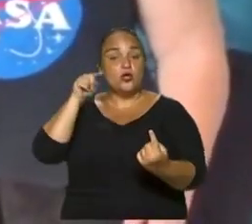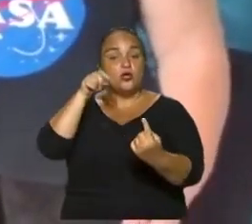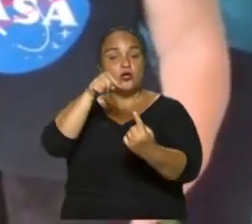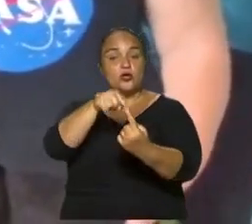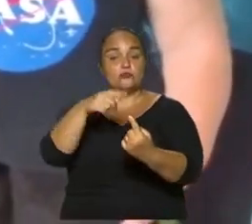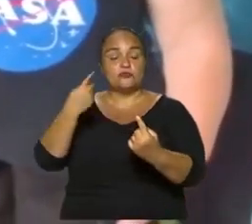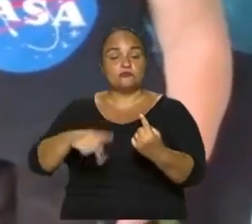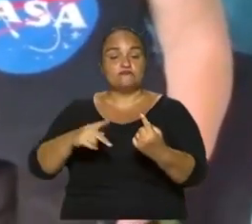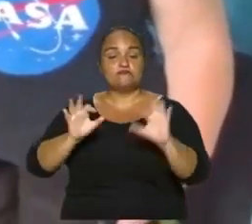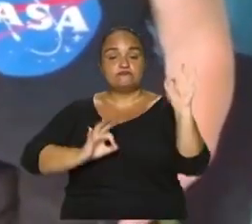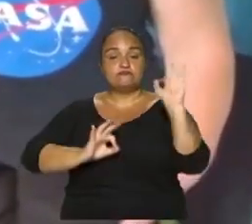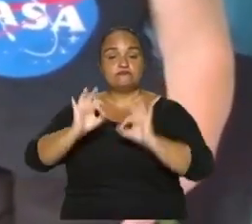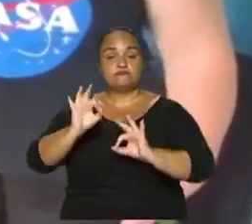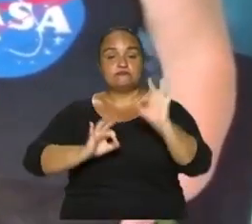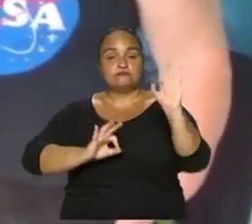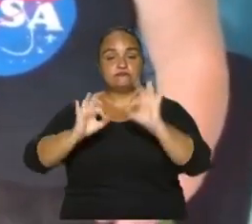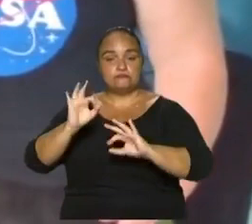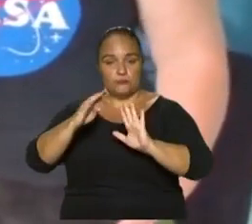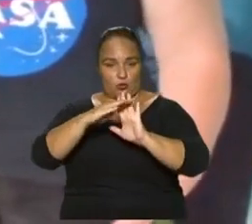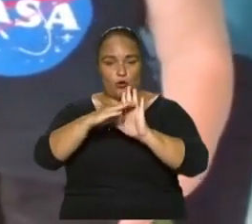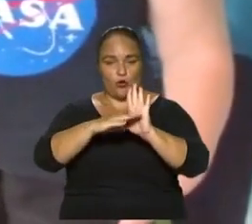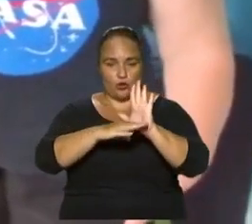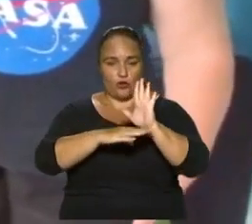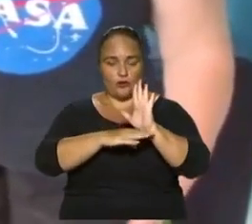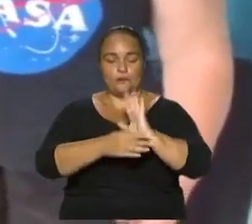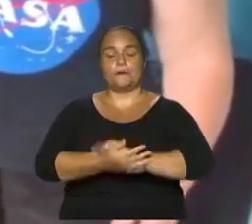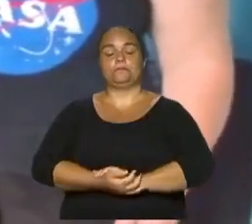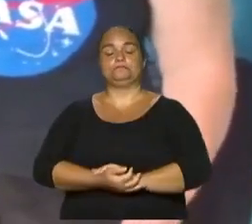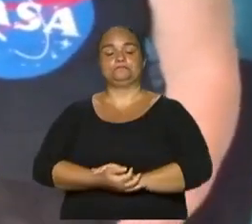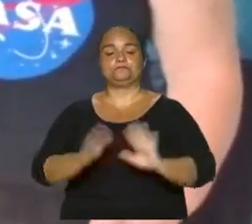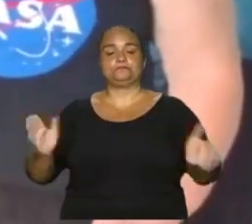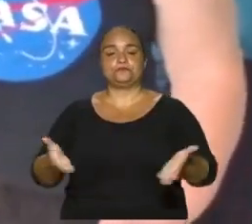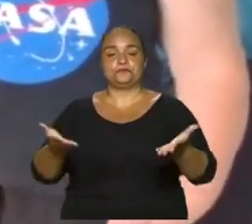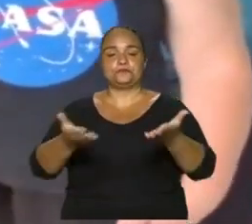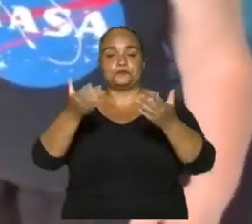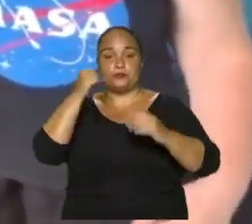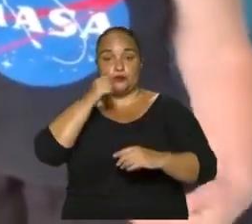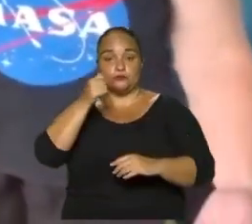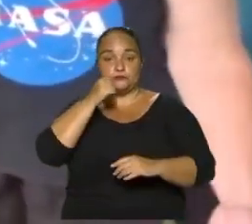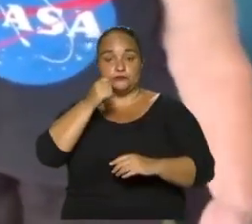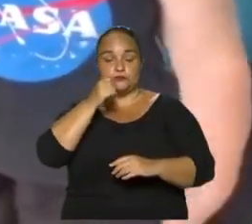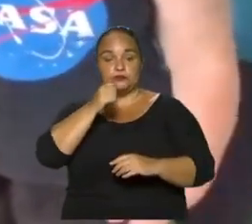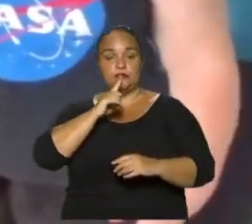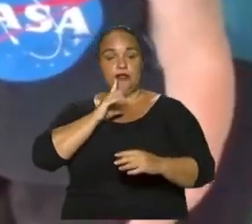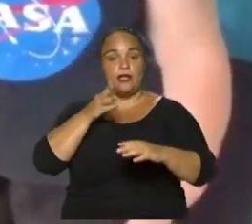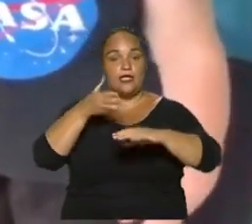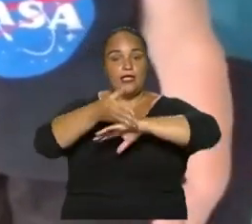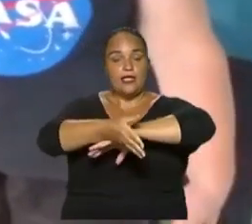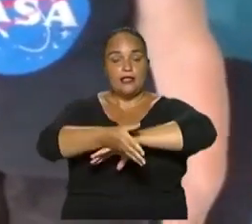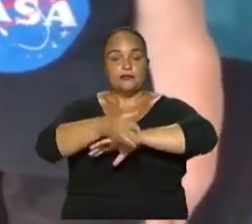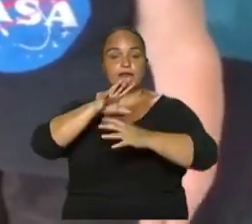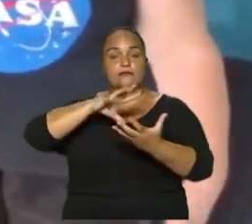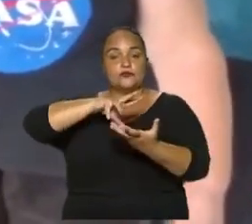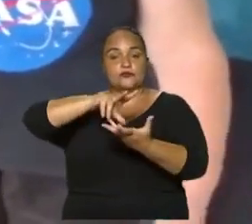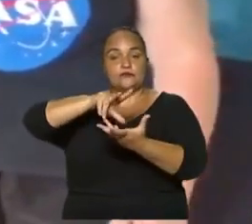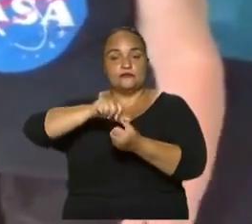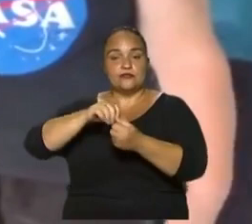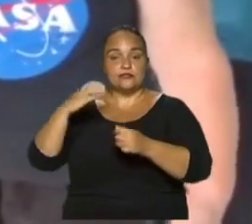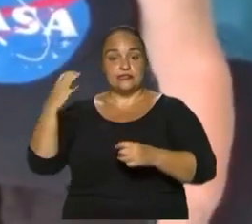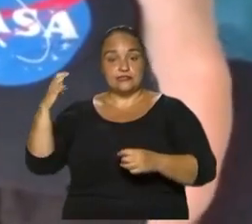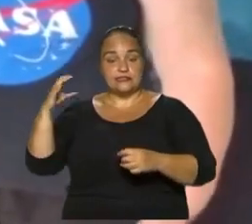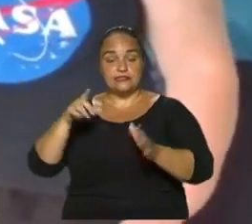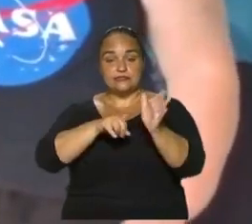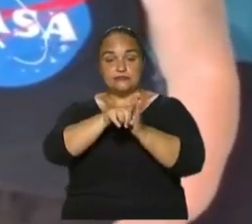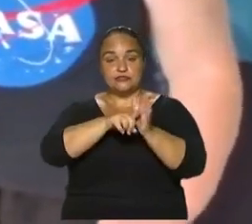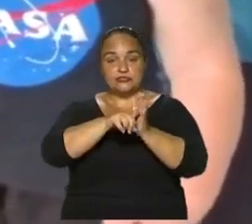desse projeto, desse programa, é incentivar que as meninas elas entrem no universo da ciência, da pesquisa,